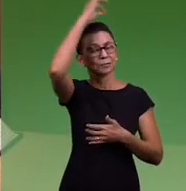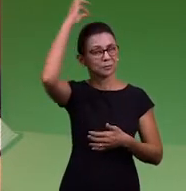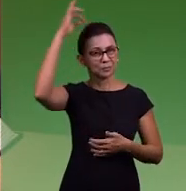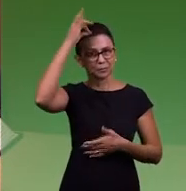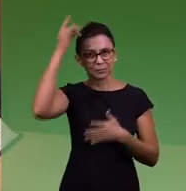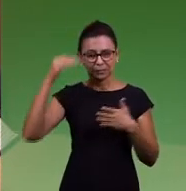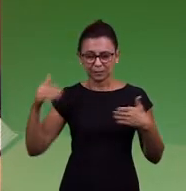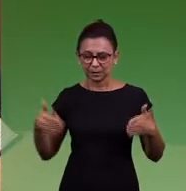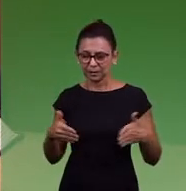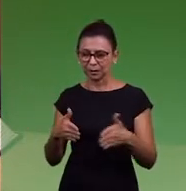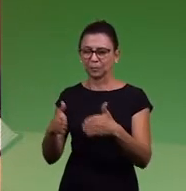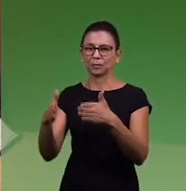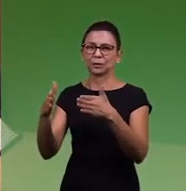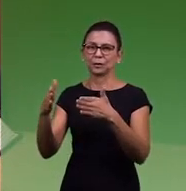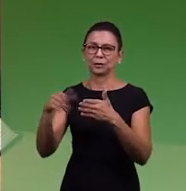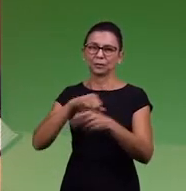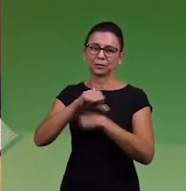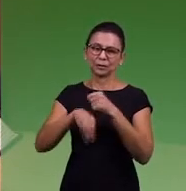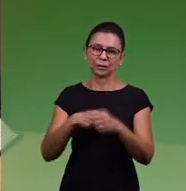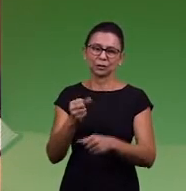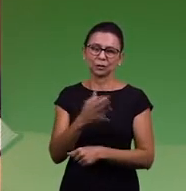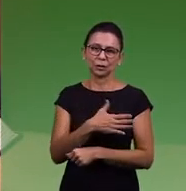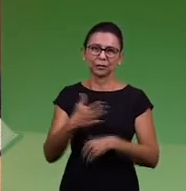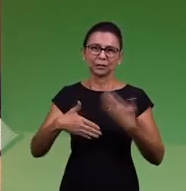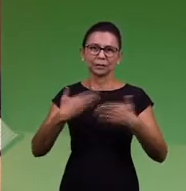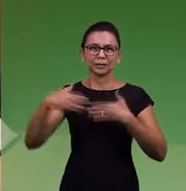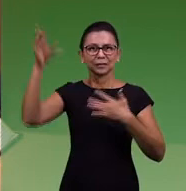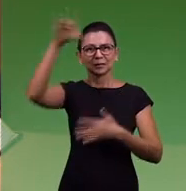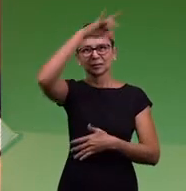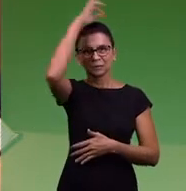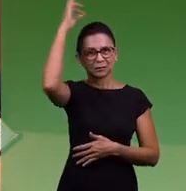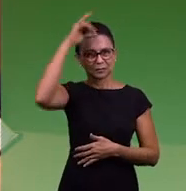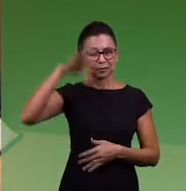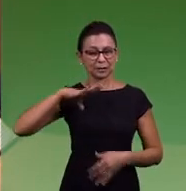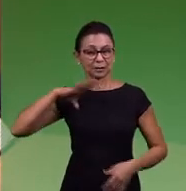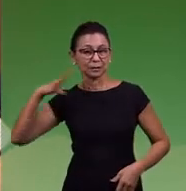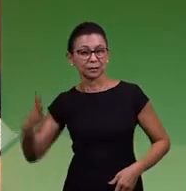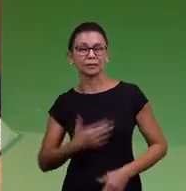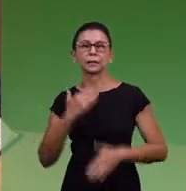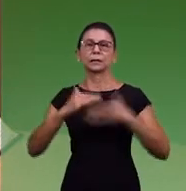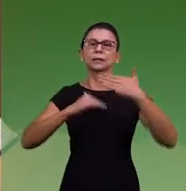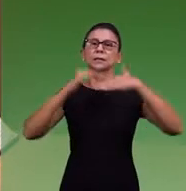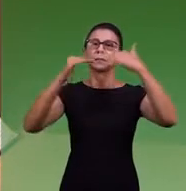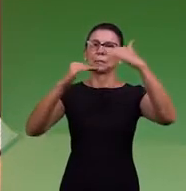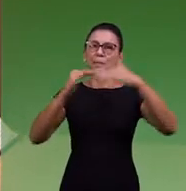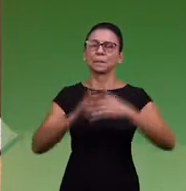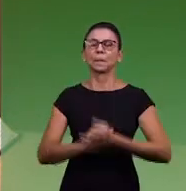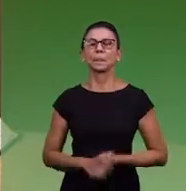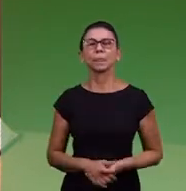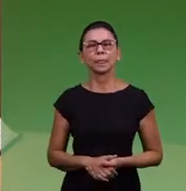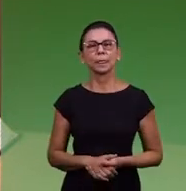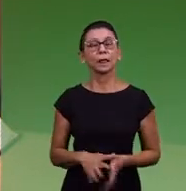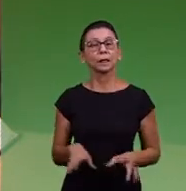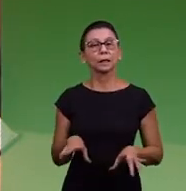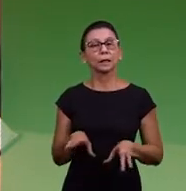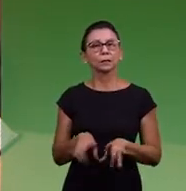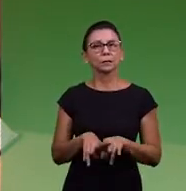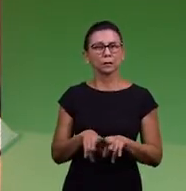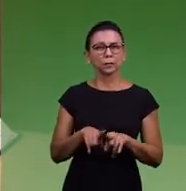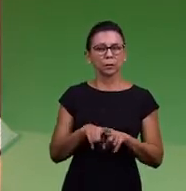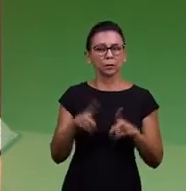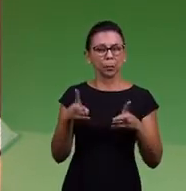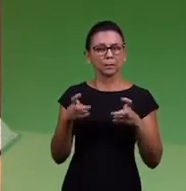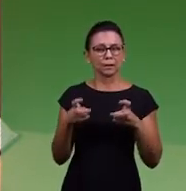vida nova, é a alegria do Espírito Santo. Isso é dinâmico, isso é salvação dinâmica. E nós vamos encontrar também, pastor Josias, no